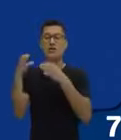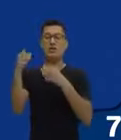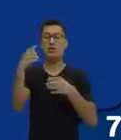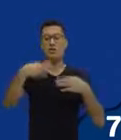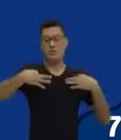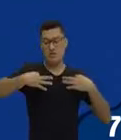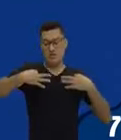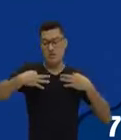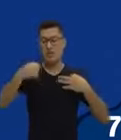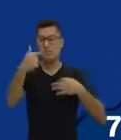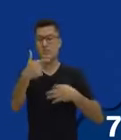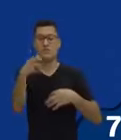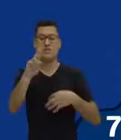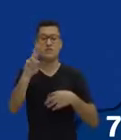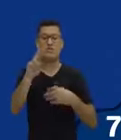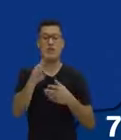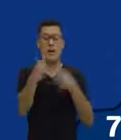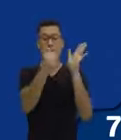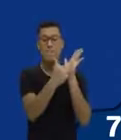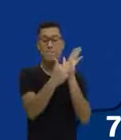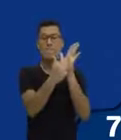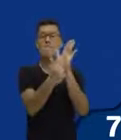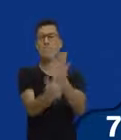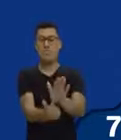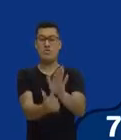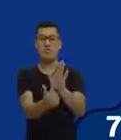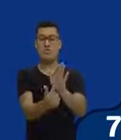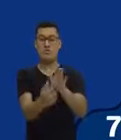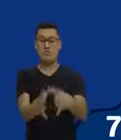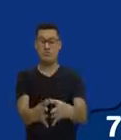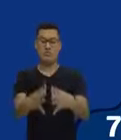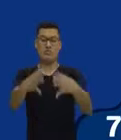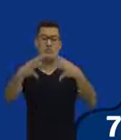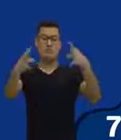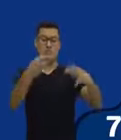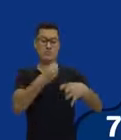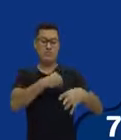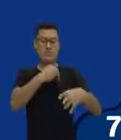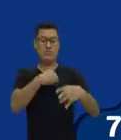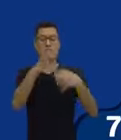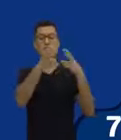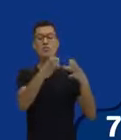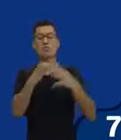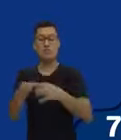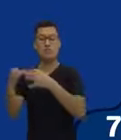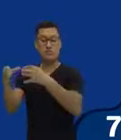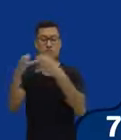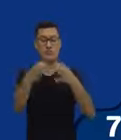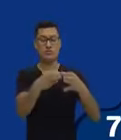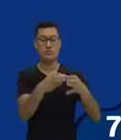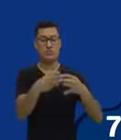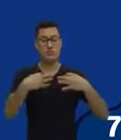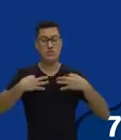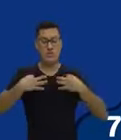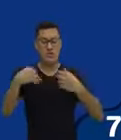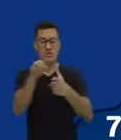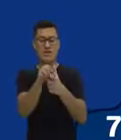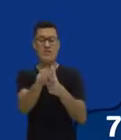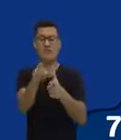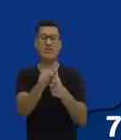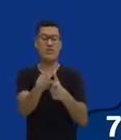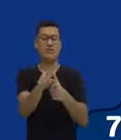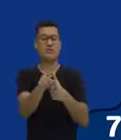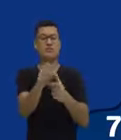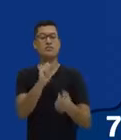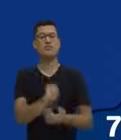esse 2, ele vai estar mostrando quanto vai crescer o salário dele de acordo com a quantidade de camisas vendidas. É por isso que ele